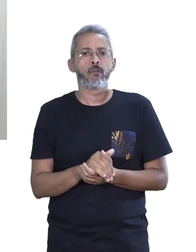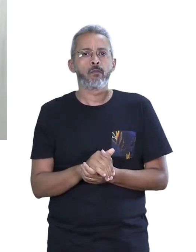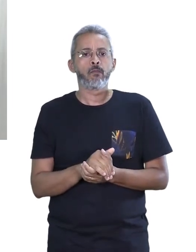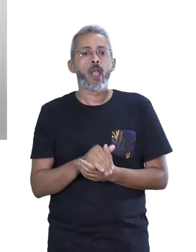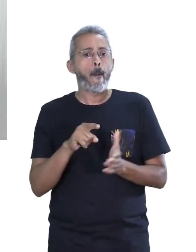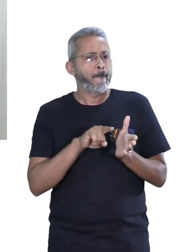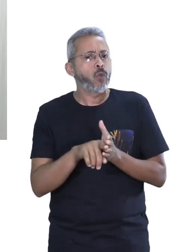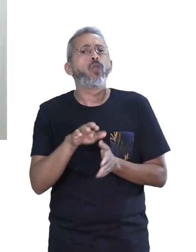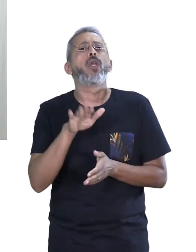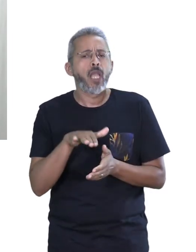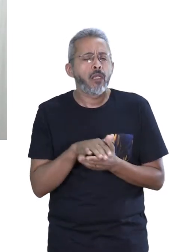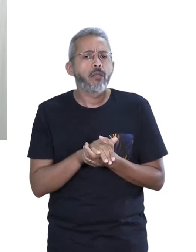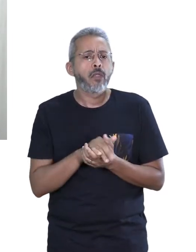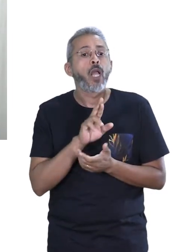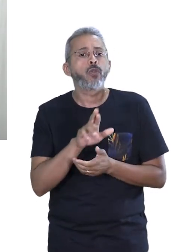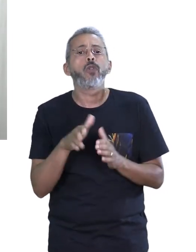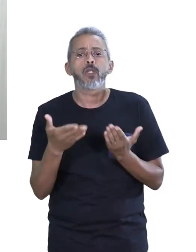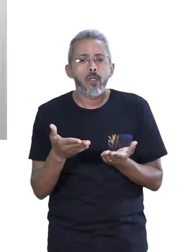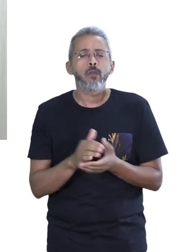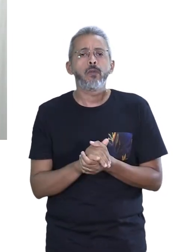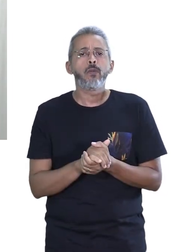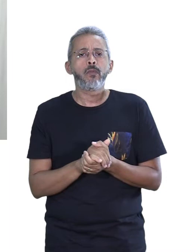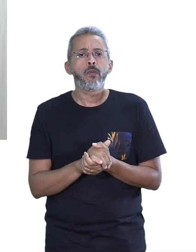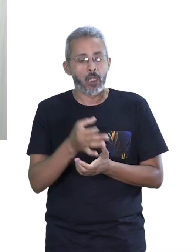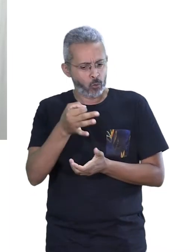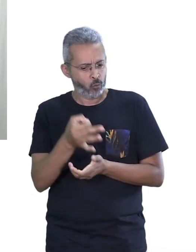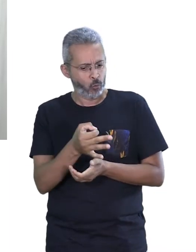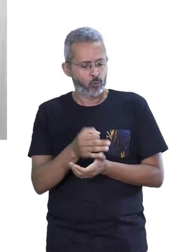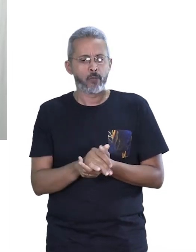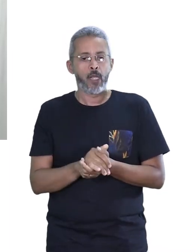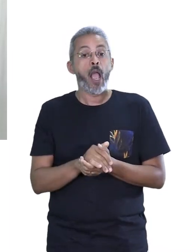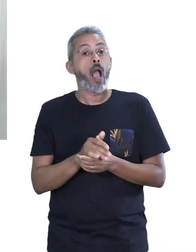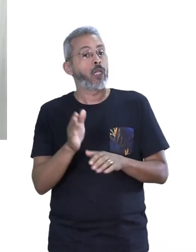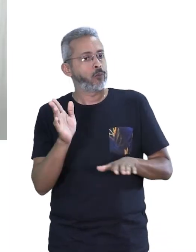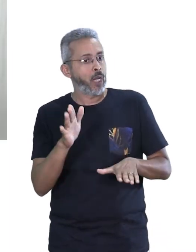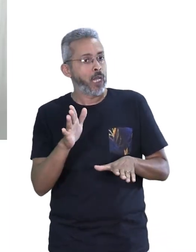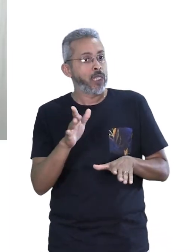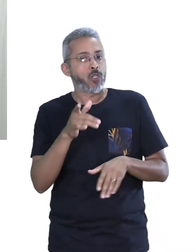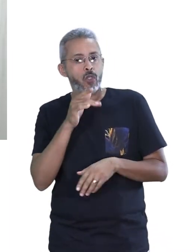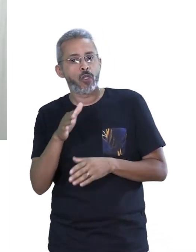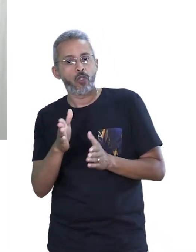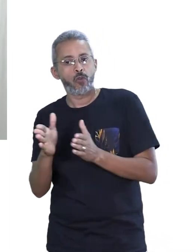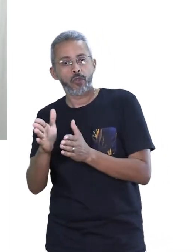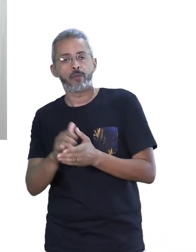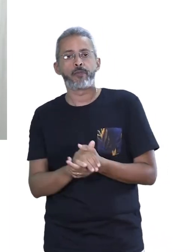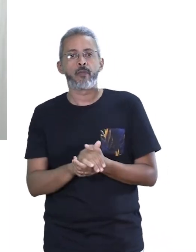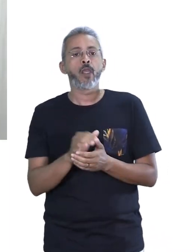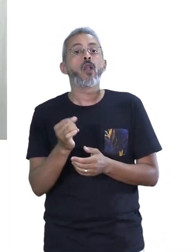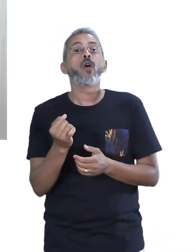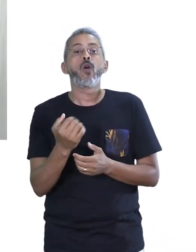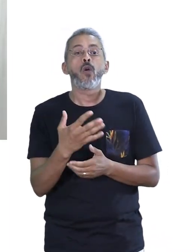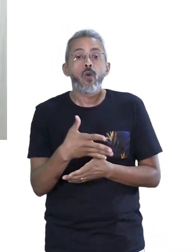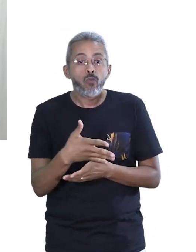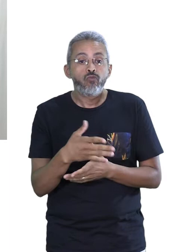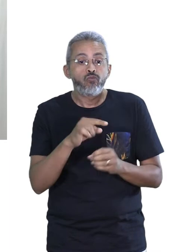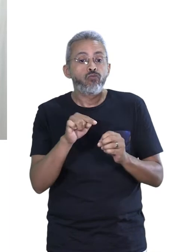Perguntem quem estão. Qual a resposta? Certo. As praias e os rios.